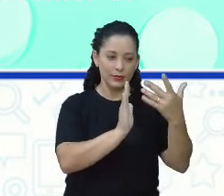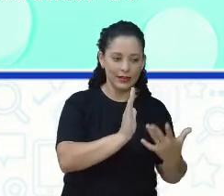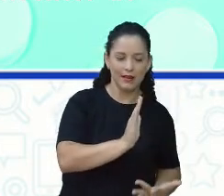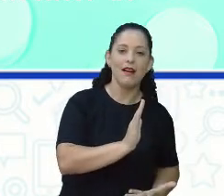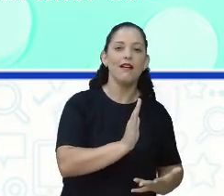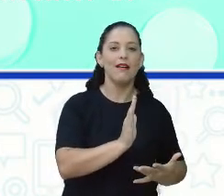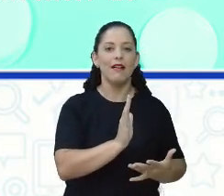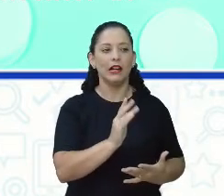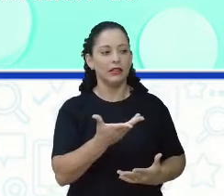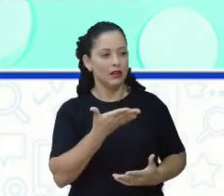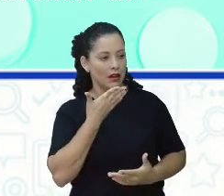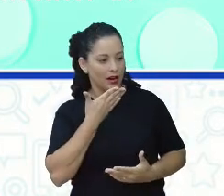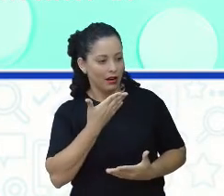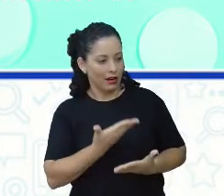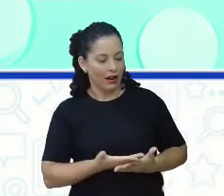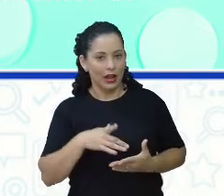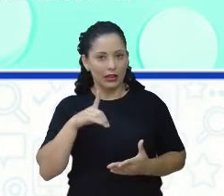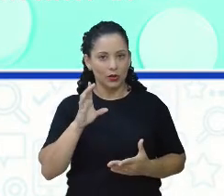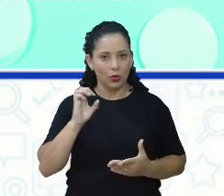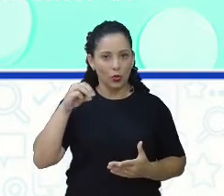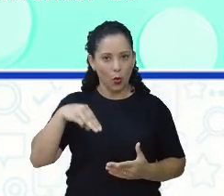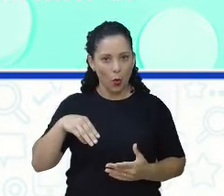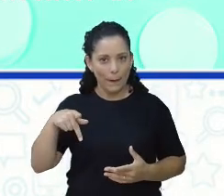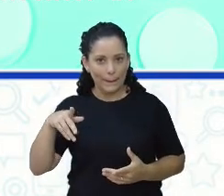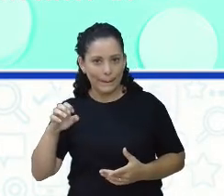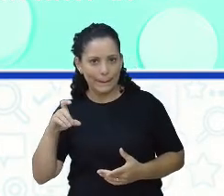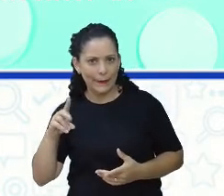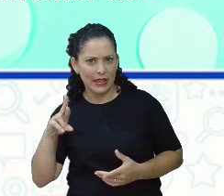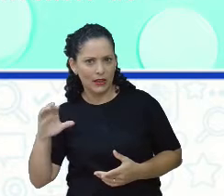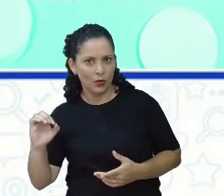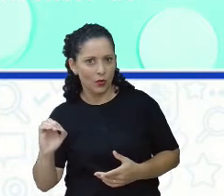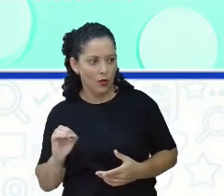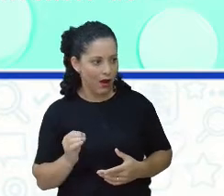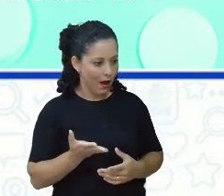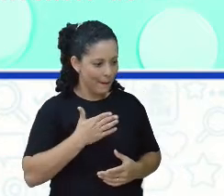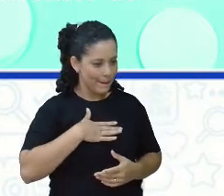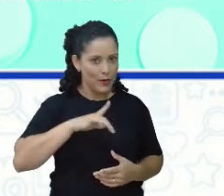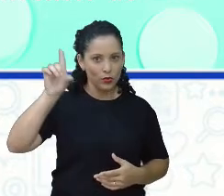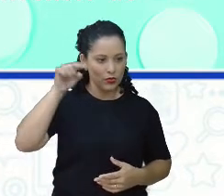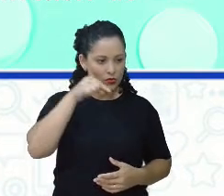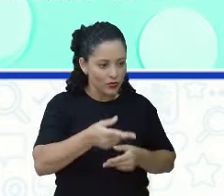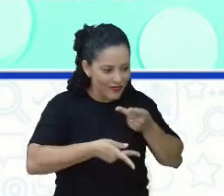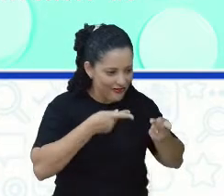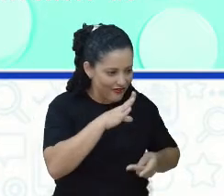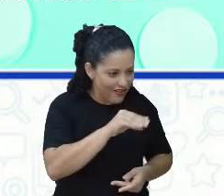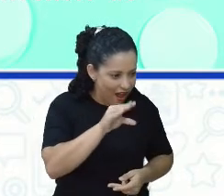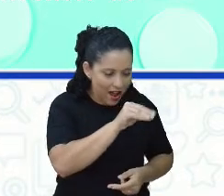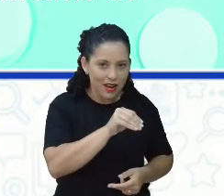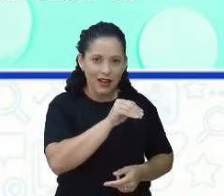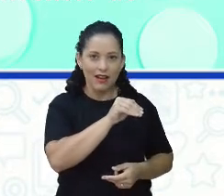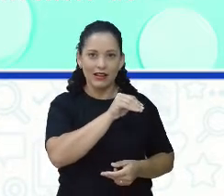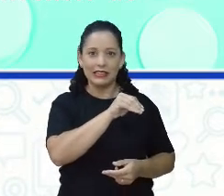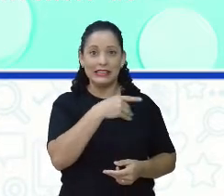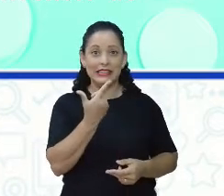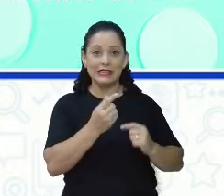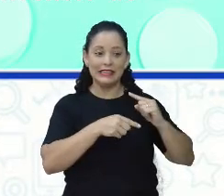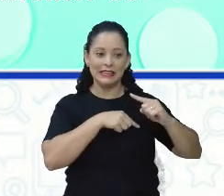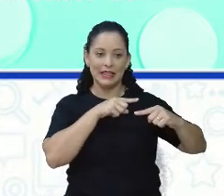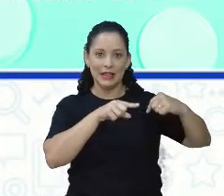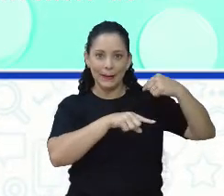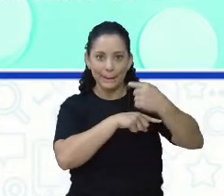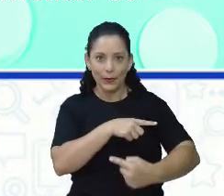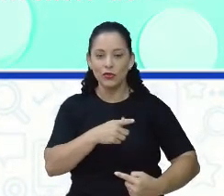e, espantado, Dom Pedro fala assim: "Meu Deus, isto fala". E aí, desse momento em diante, surge um